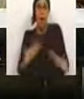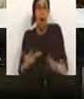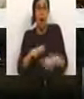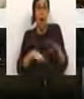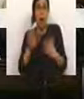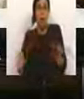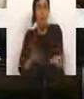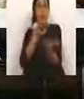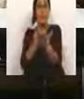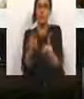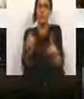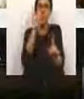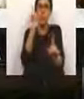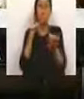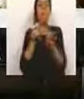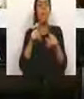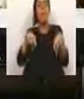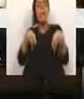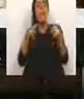foi apresentada.